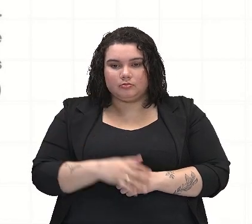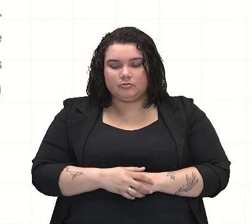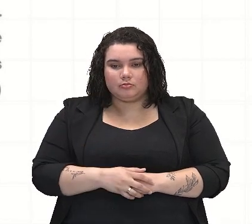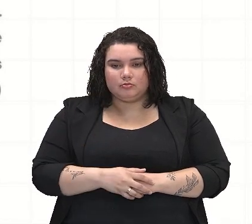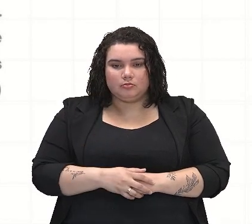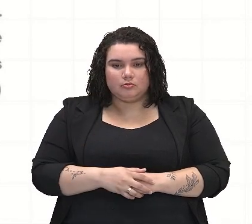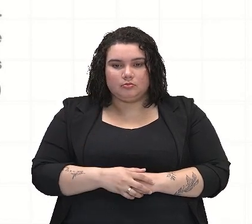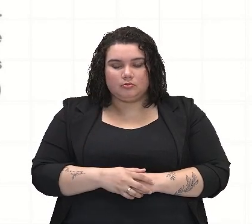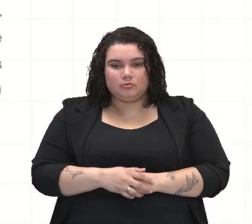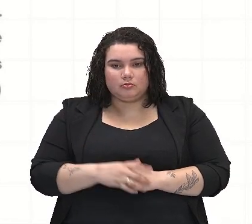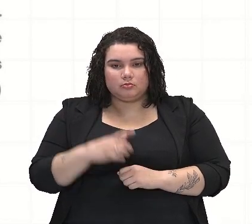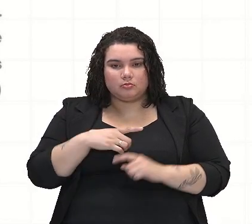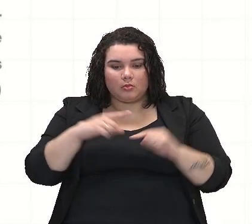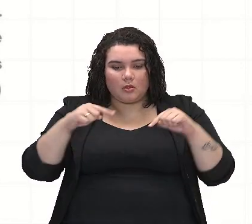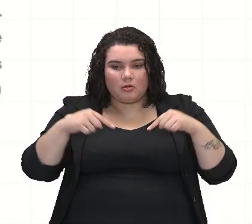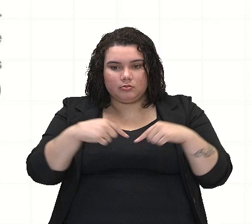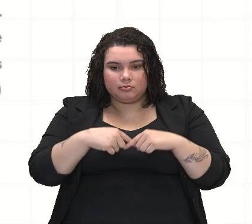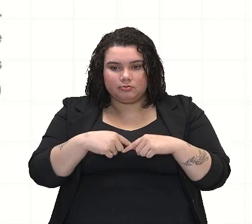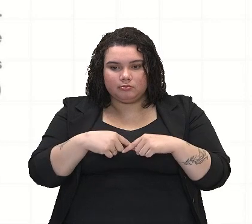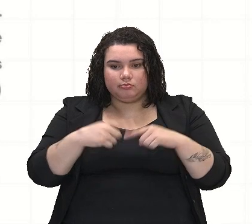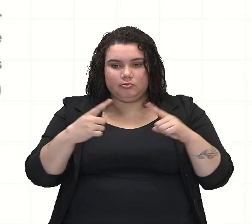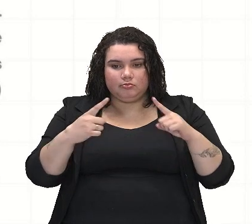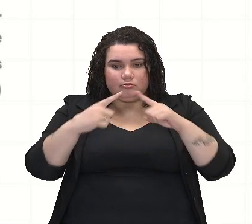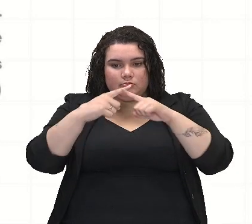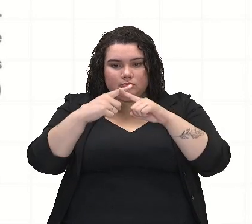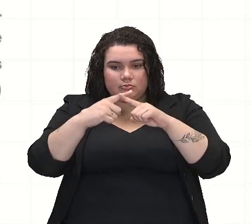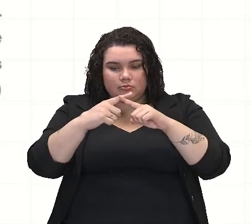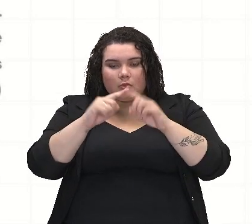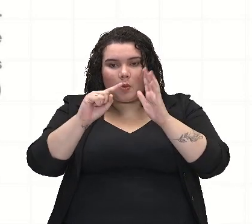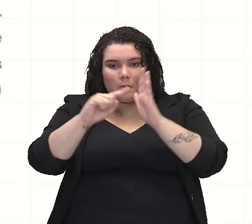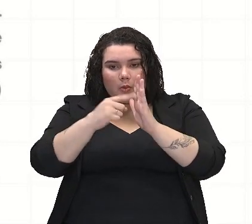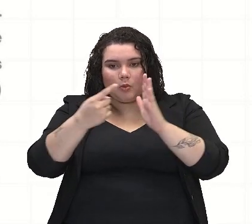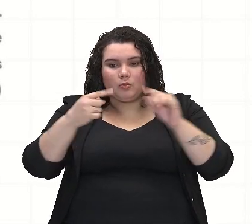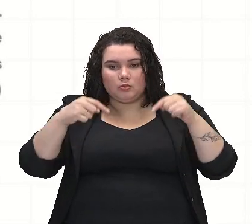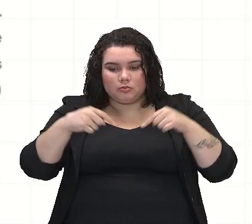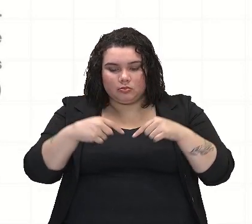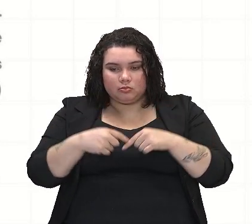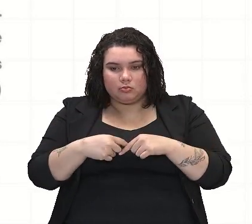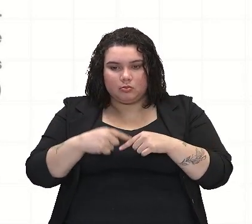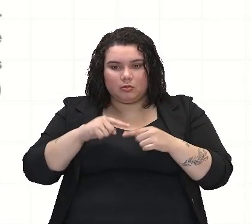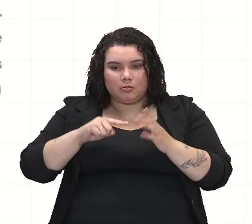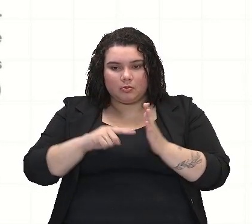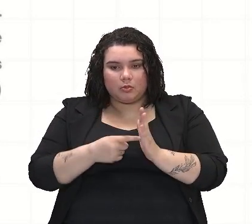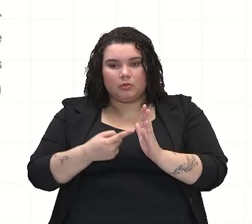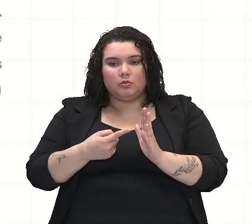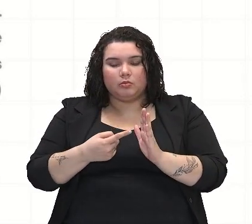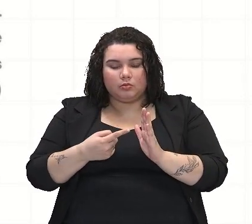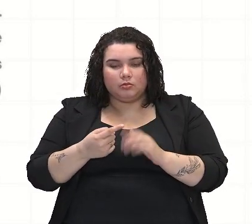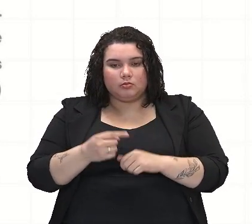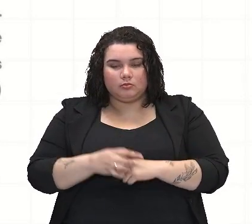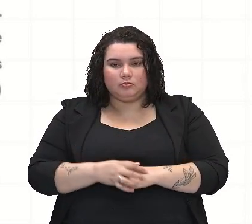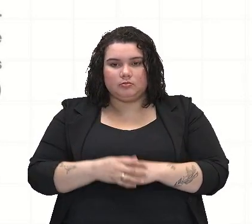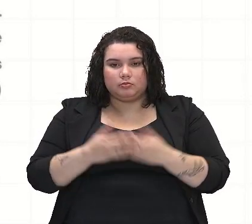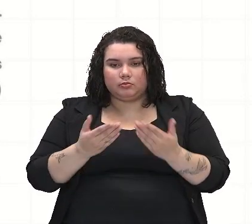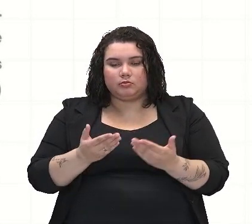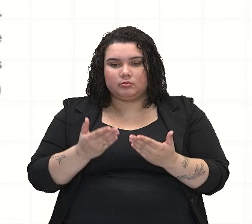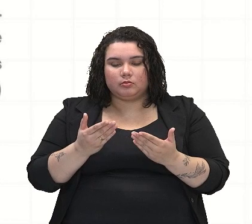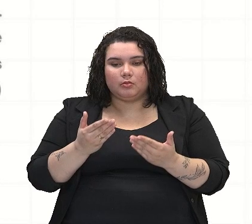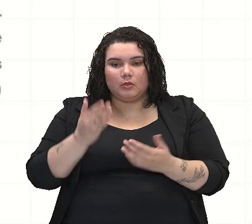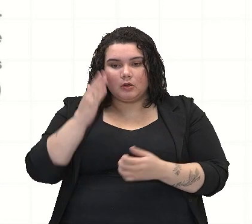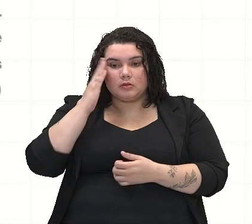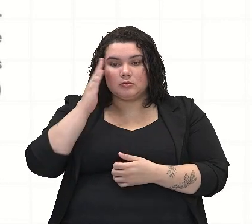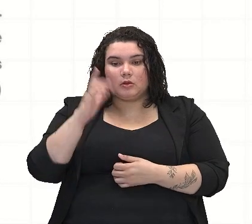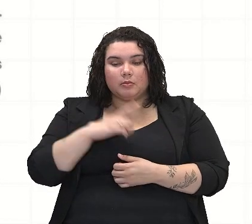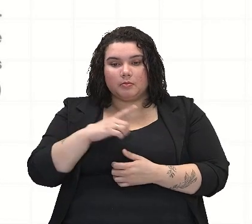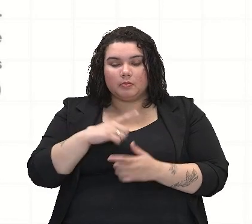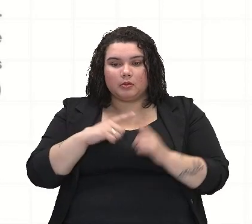interseção aqui das duas semicircunferências. Lembrando que elas têm, né, é a